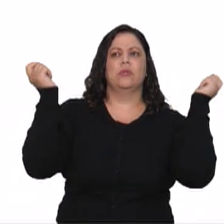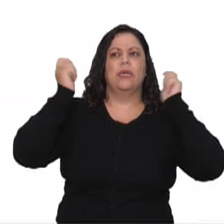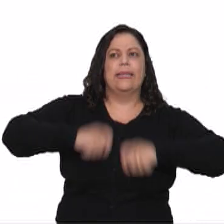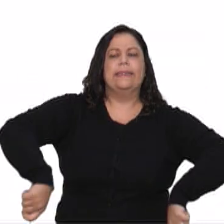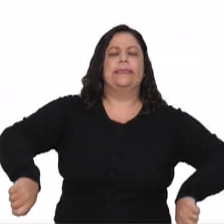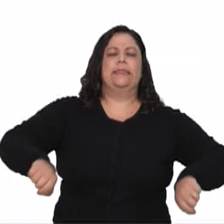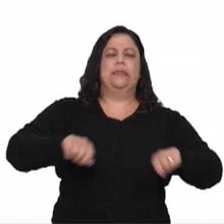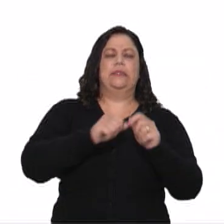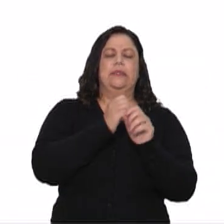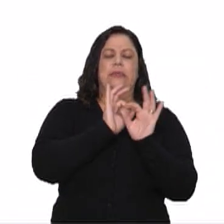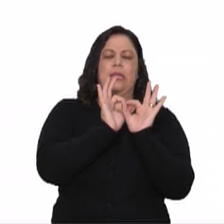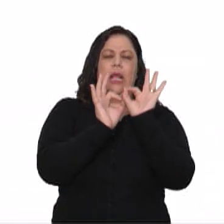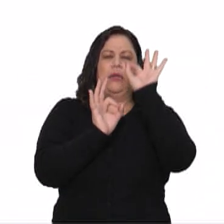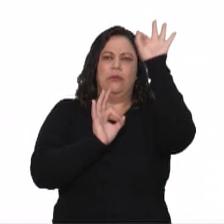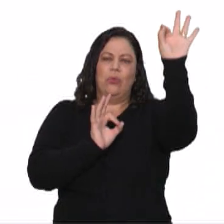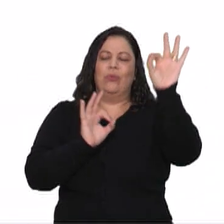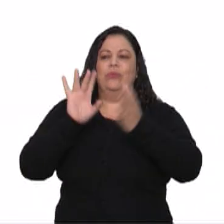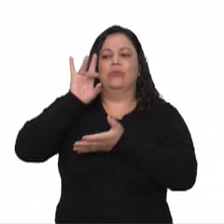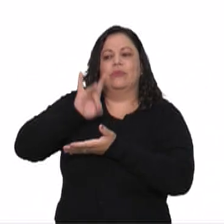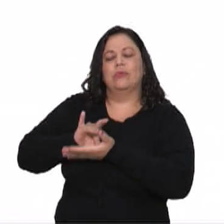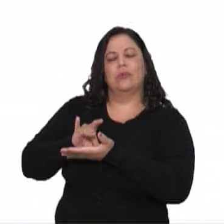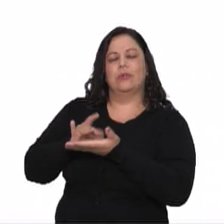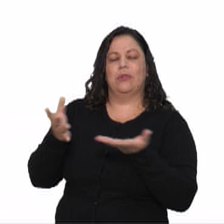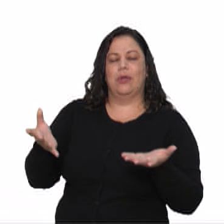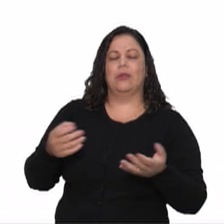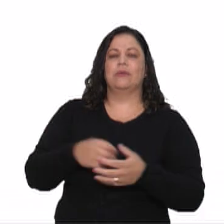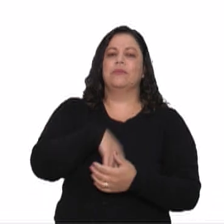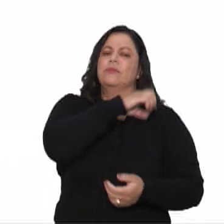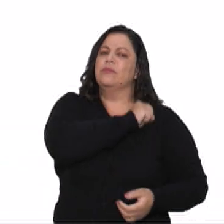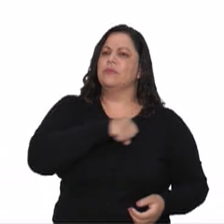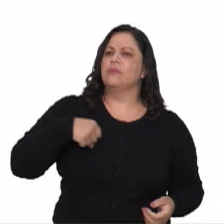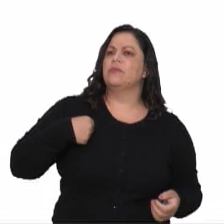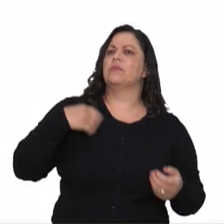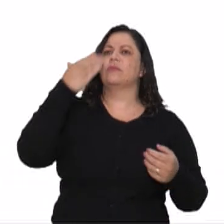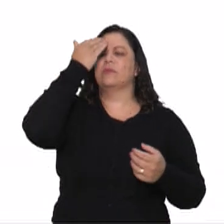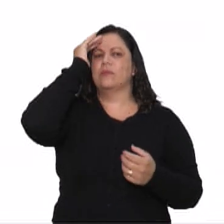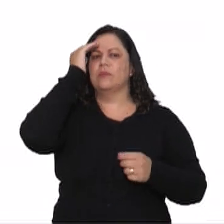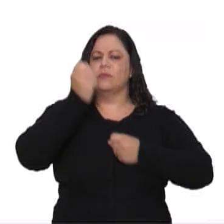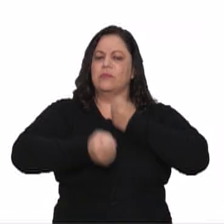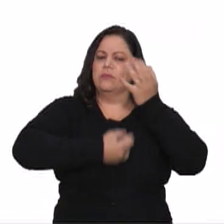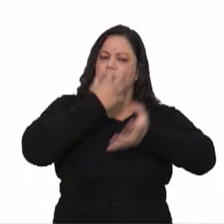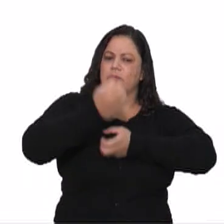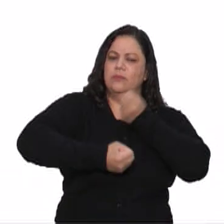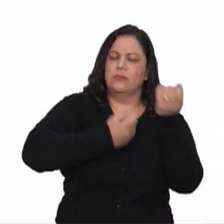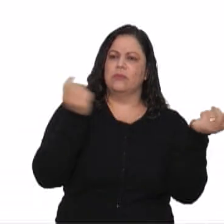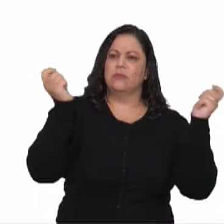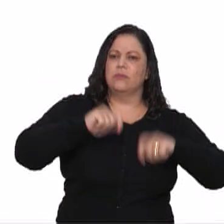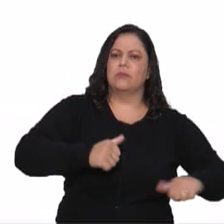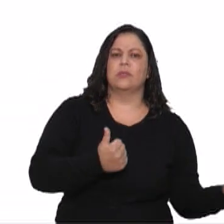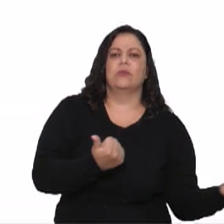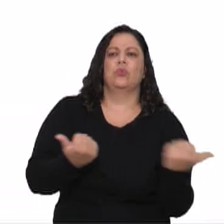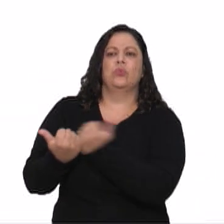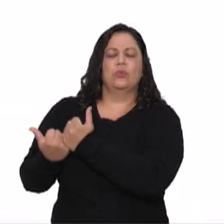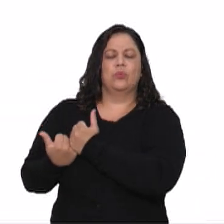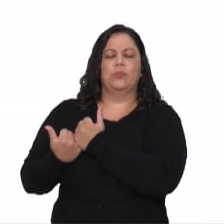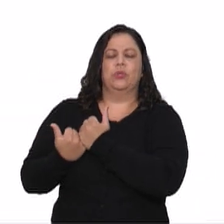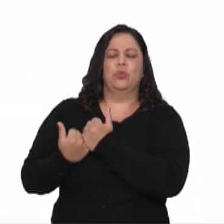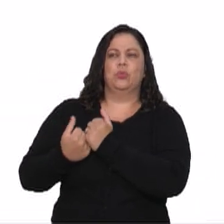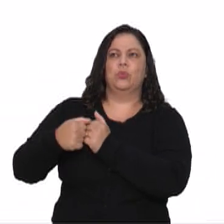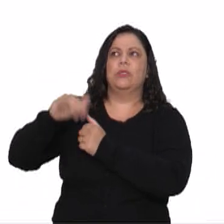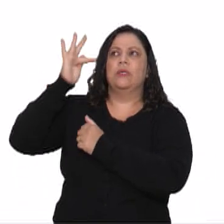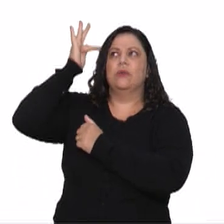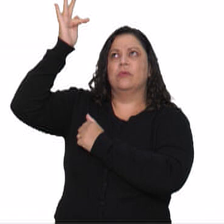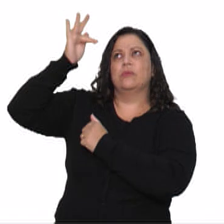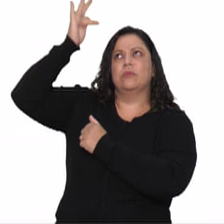da realidade. E Sócrates dá a entender que a poesia deva ser substituída pela filosofia como